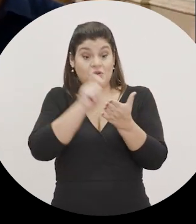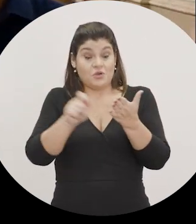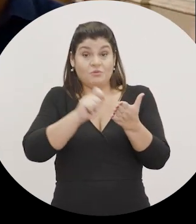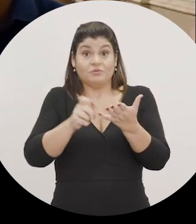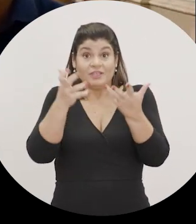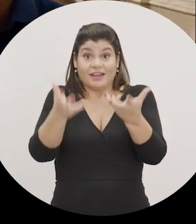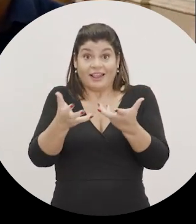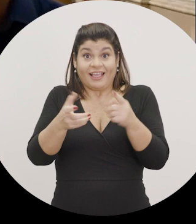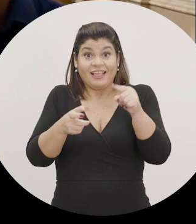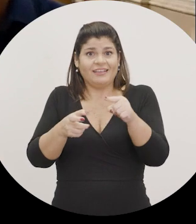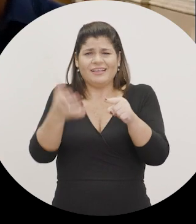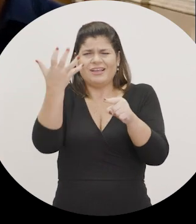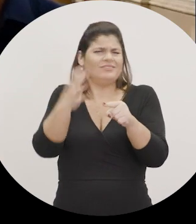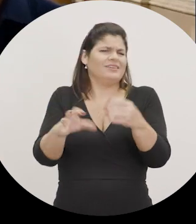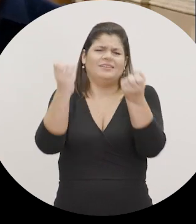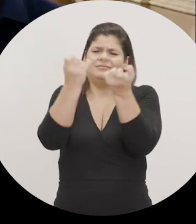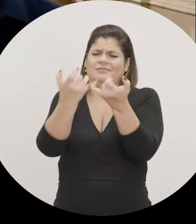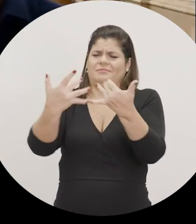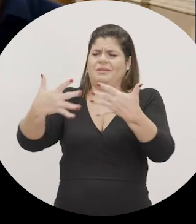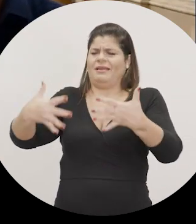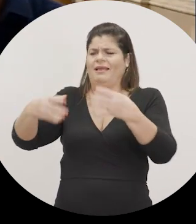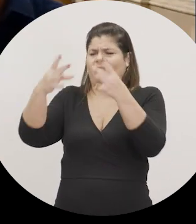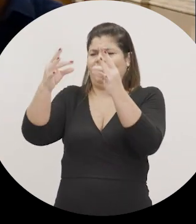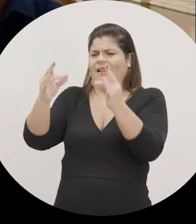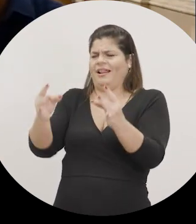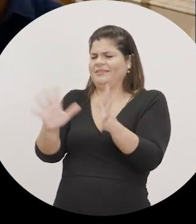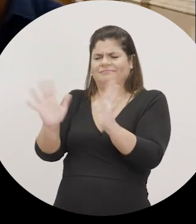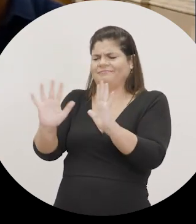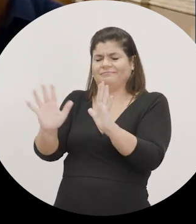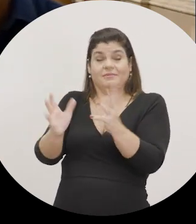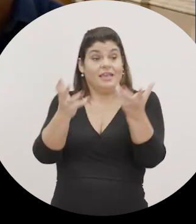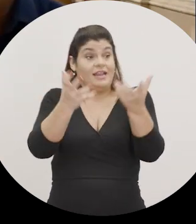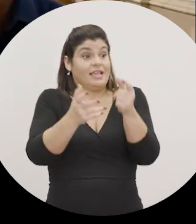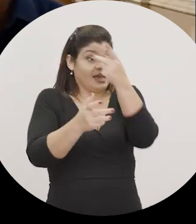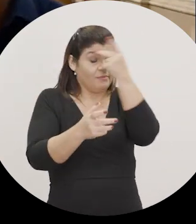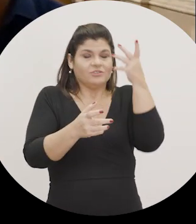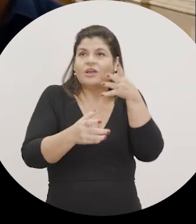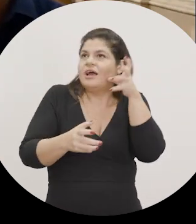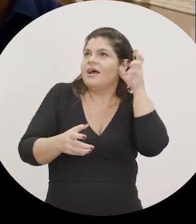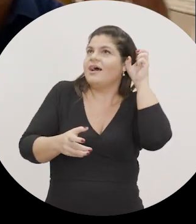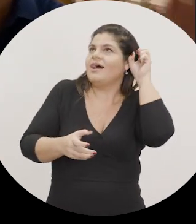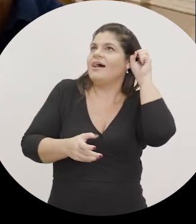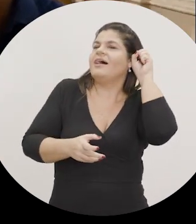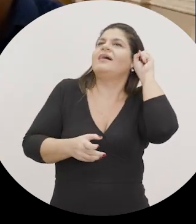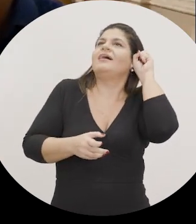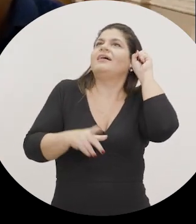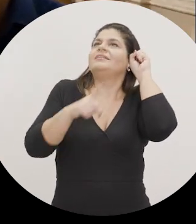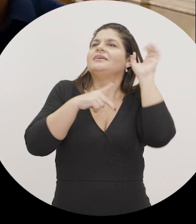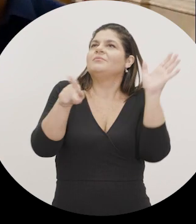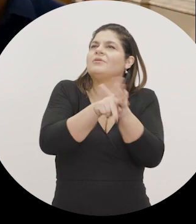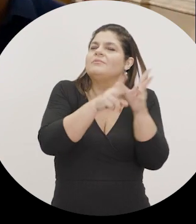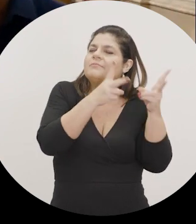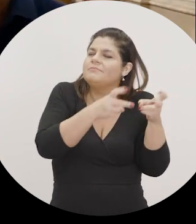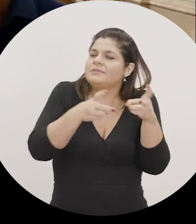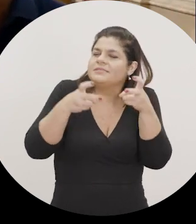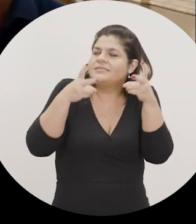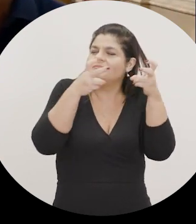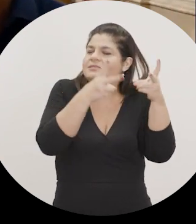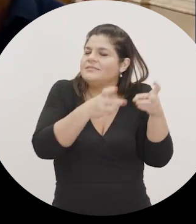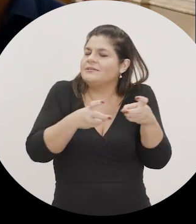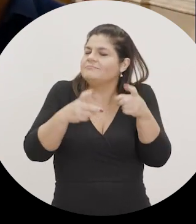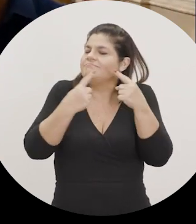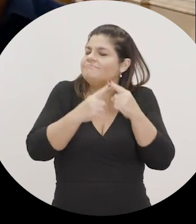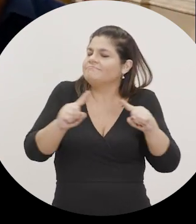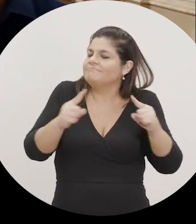compositor deseja isso, ele não quer explicar a sua obra. Ele quer que a pessoa que a ouça que tenha a sua própria percepção daquela